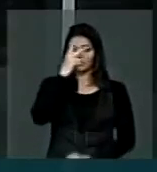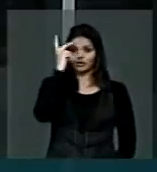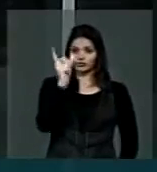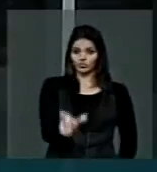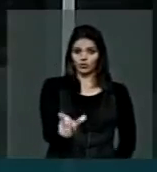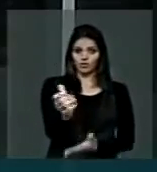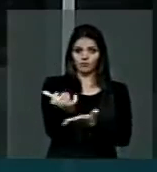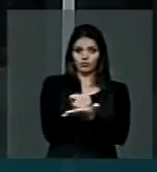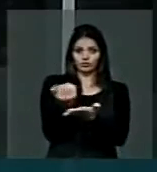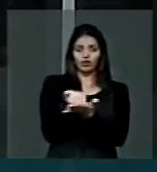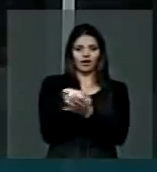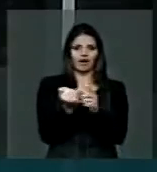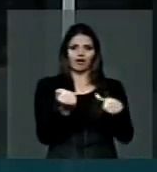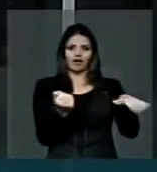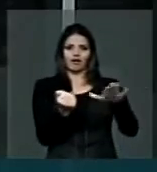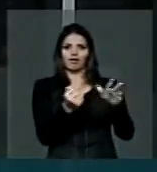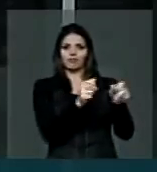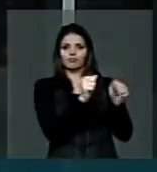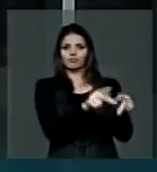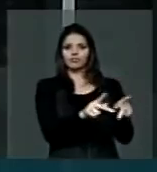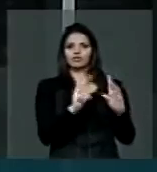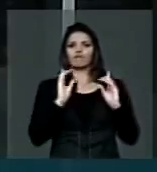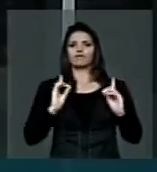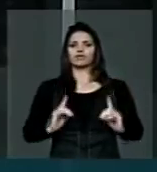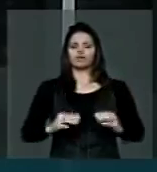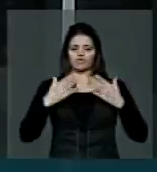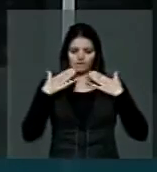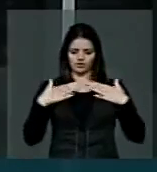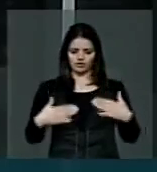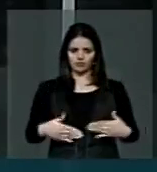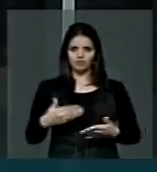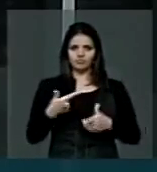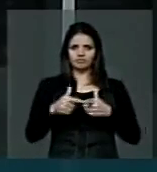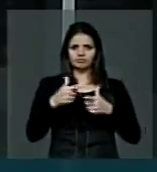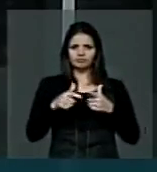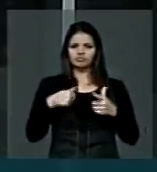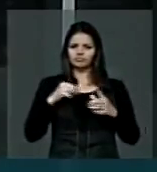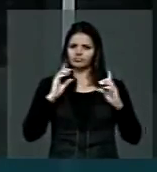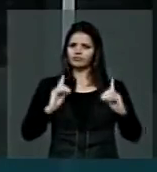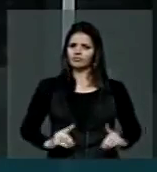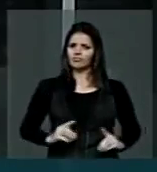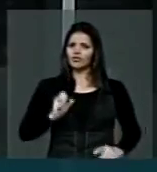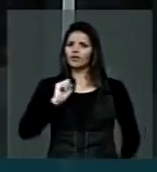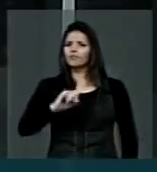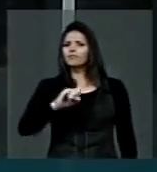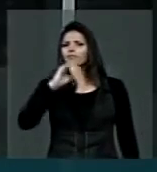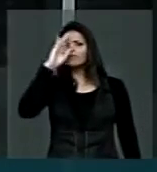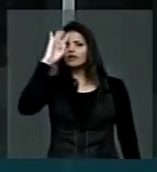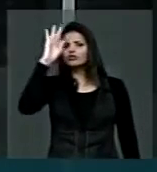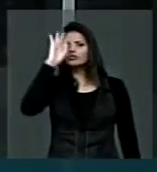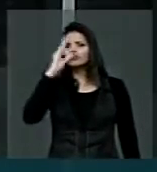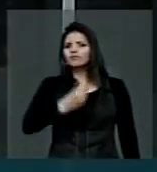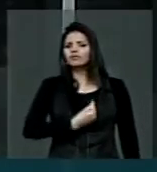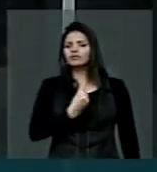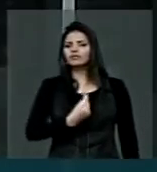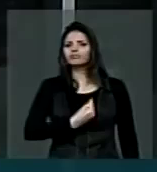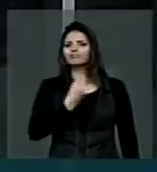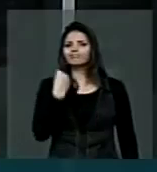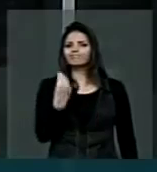aqueles que se aposentaram por deficiência física. Esses estão numa situação terrível.